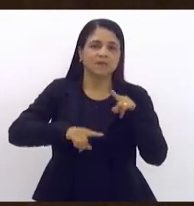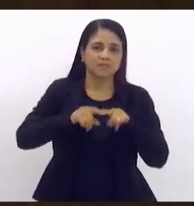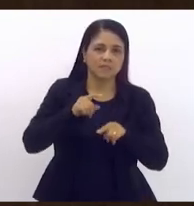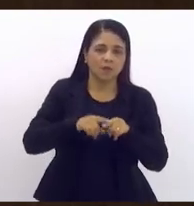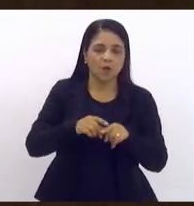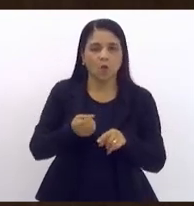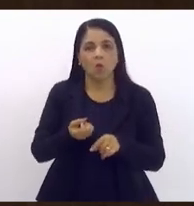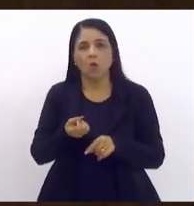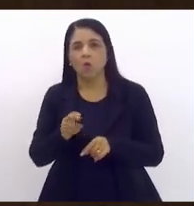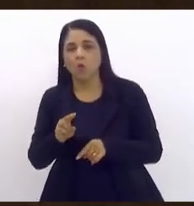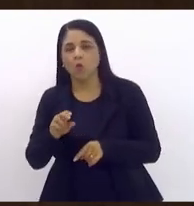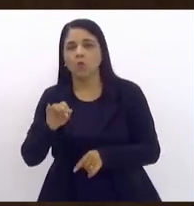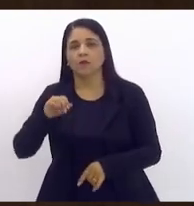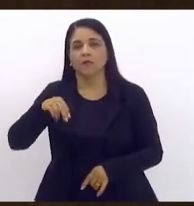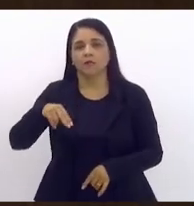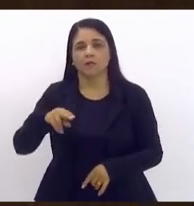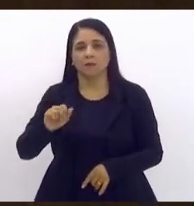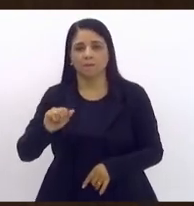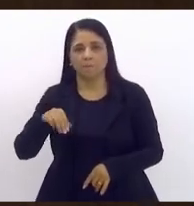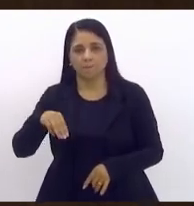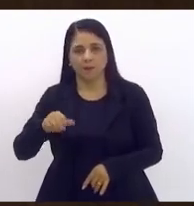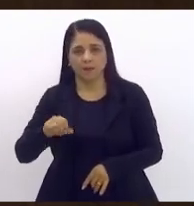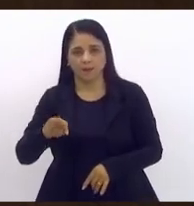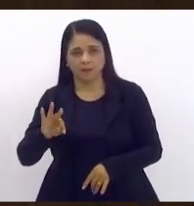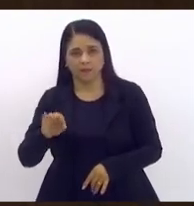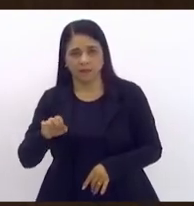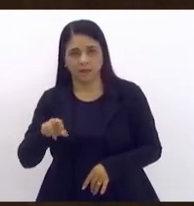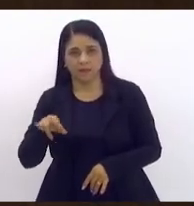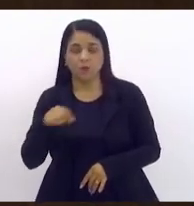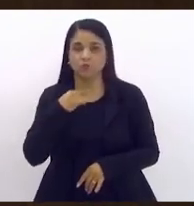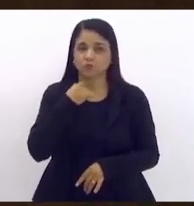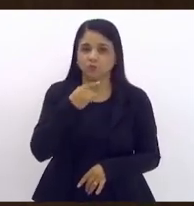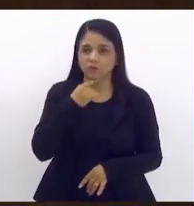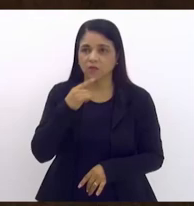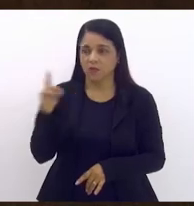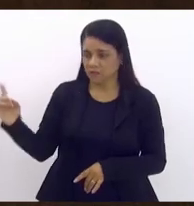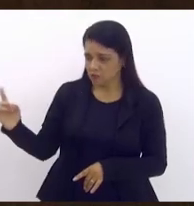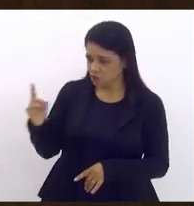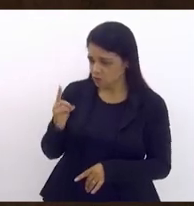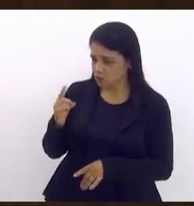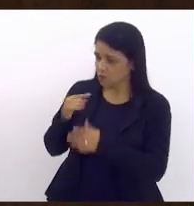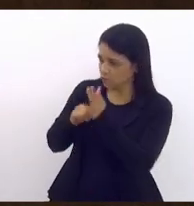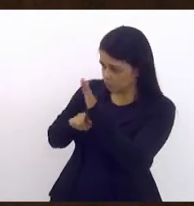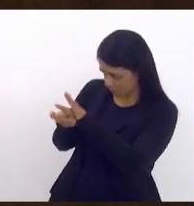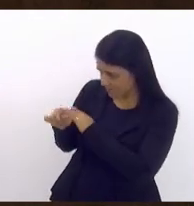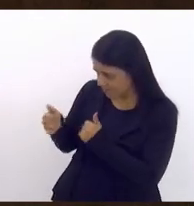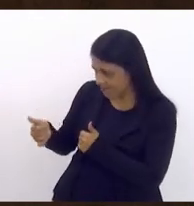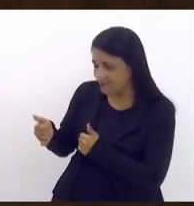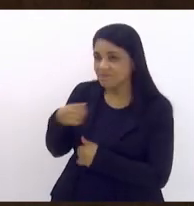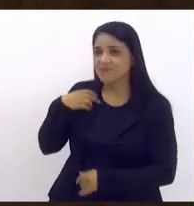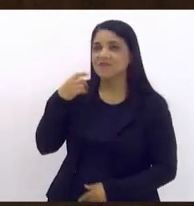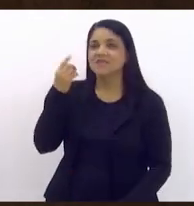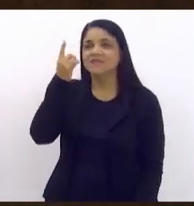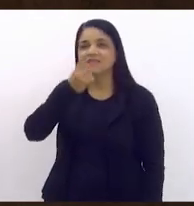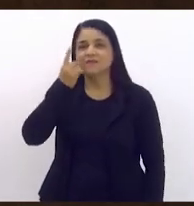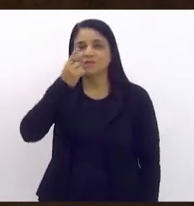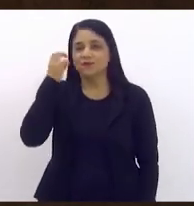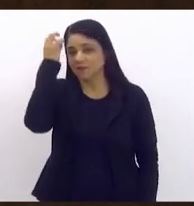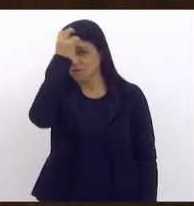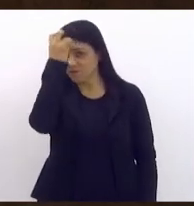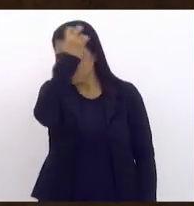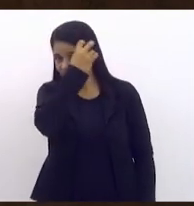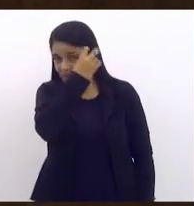cheguei a emendá-la para só tirar a dúvida aqui em plenário. Mas ela está chegando, eu vou perguntar a ela. Deputada Verônica